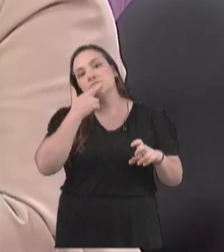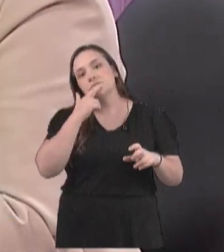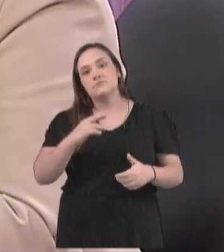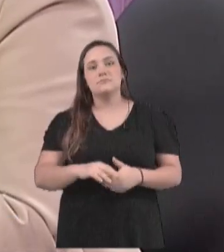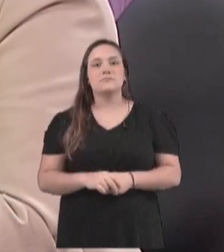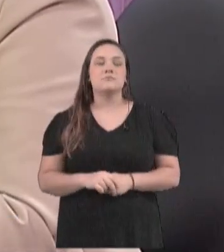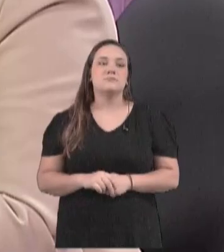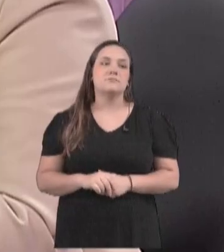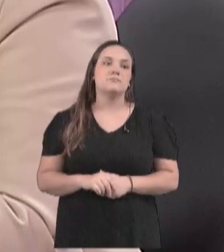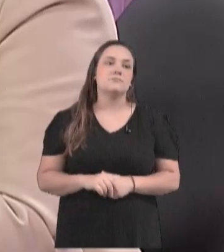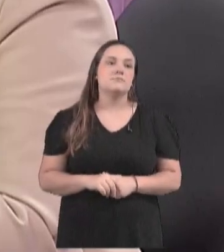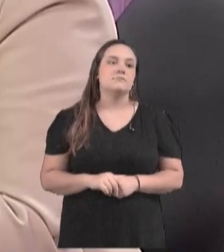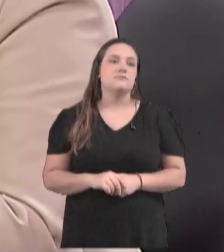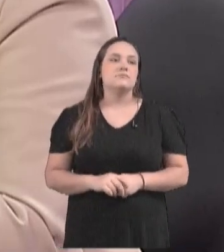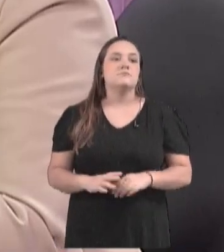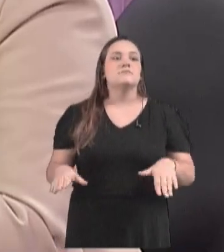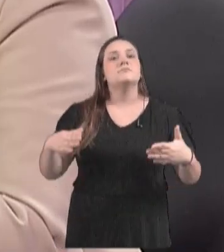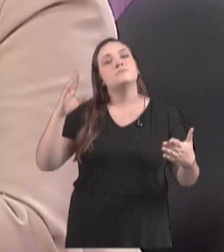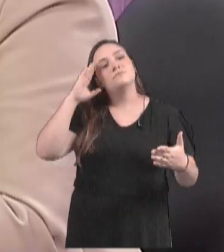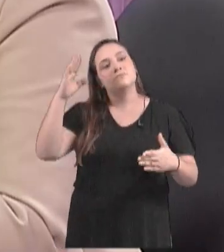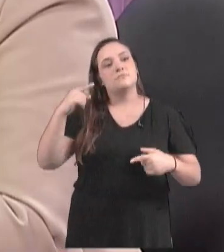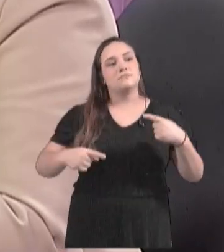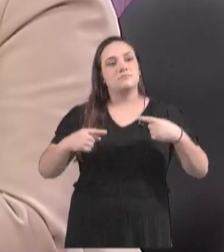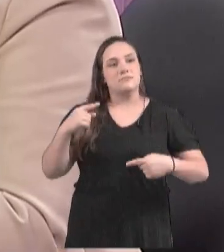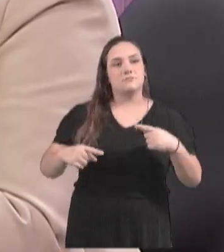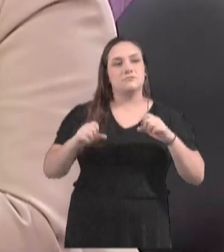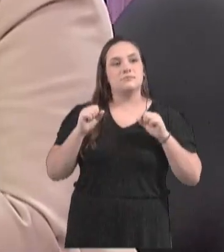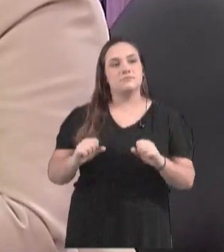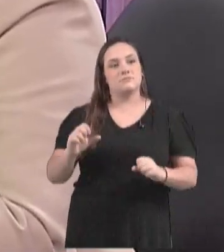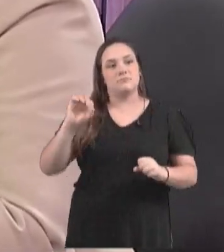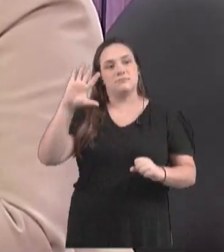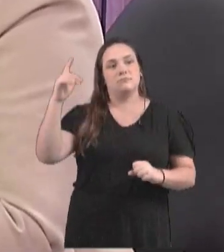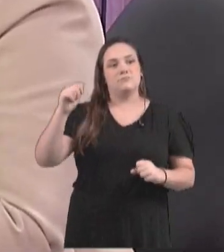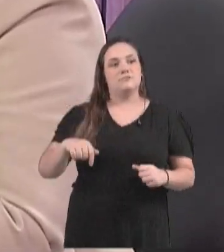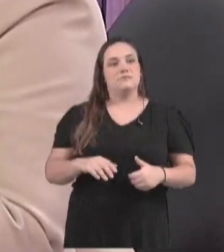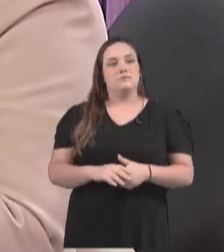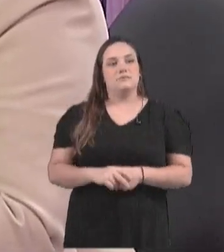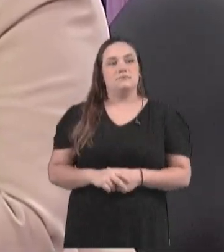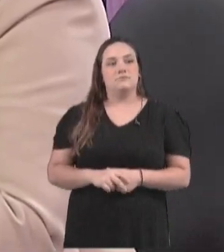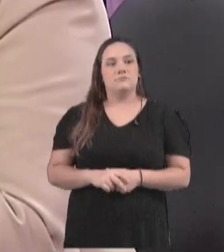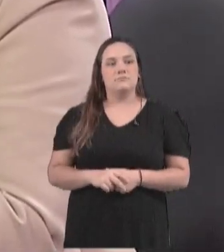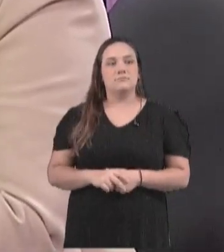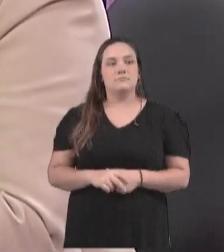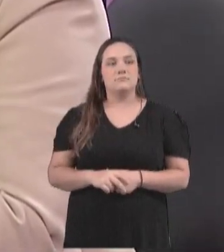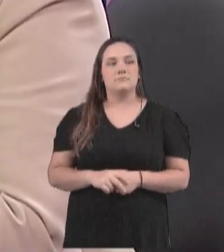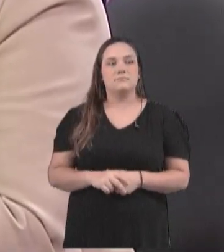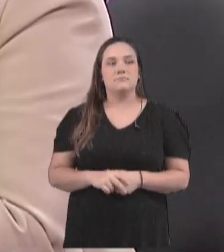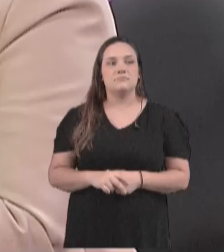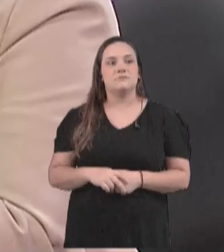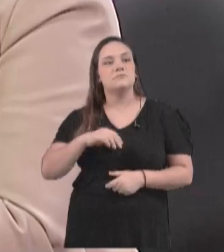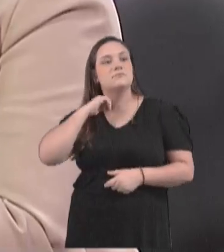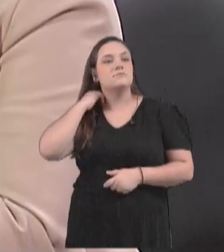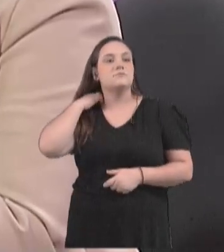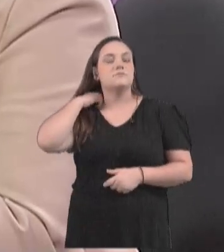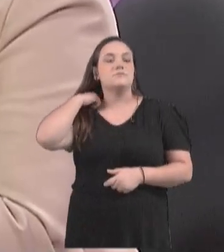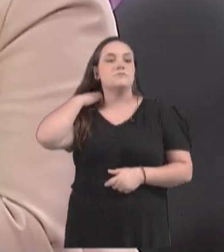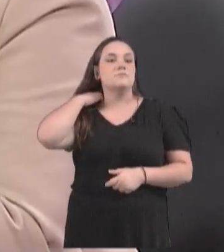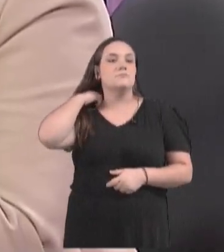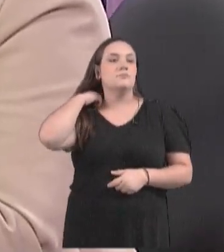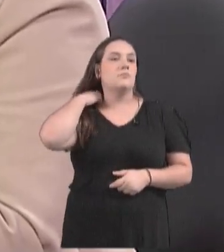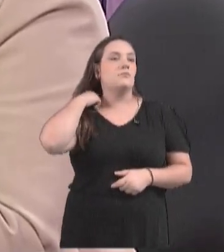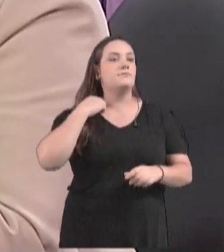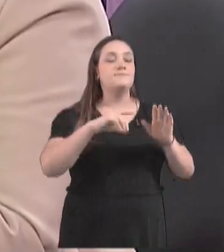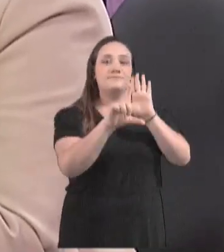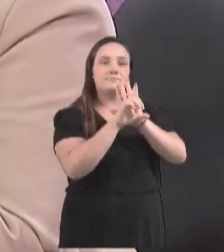visão da senhora, quais são os principais debates que podem surgir? Bom, a legislação brasileira,